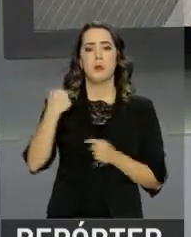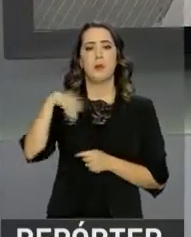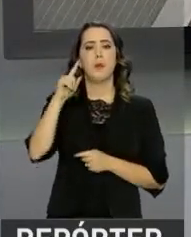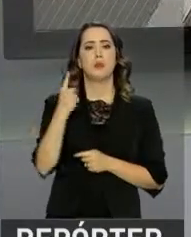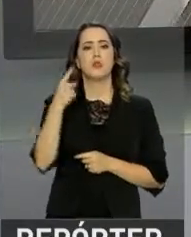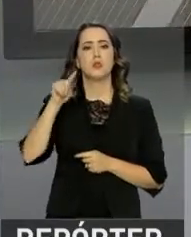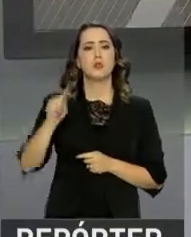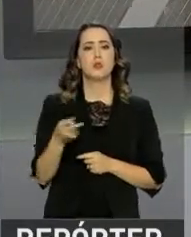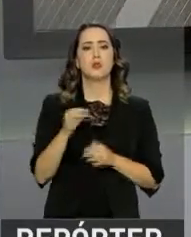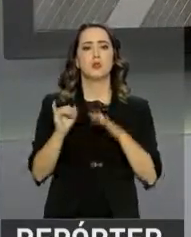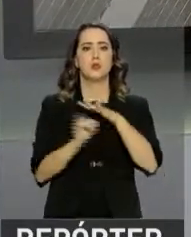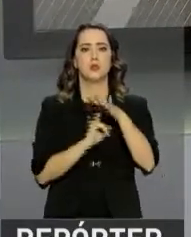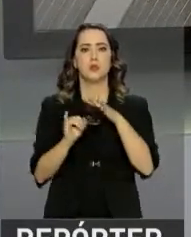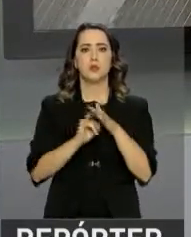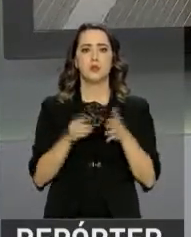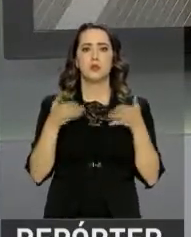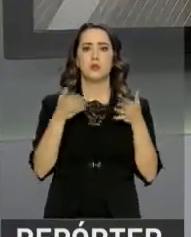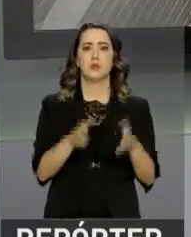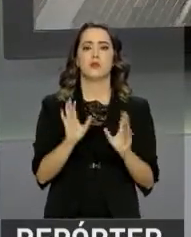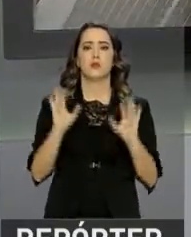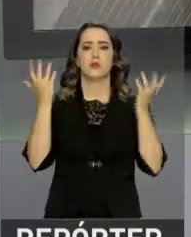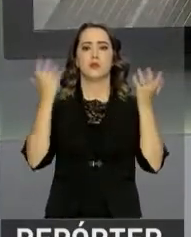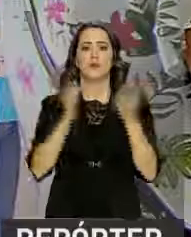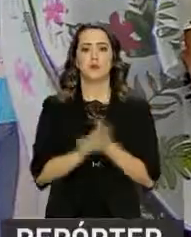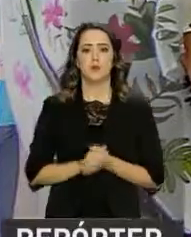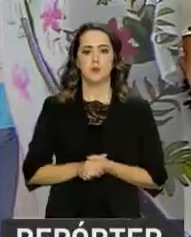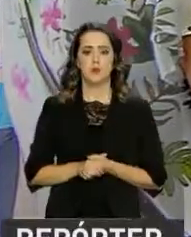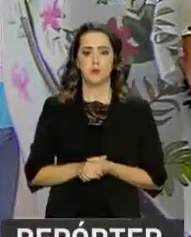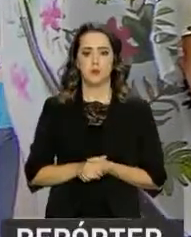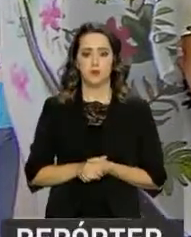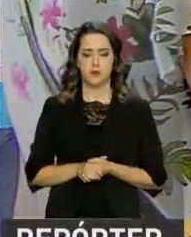1000 instituições participam do evento.